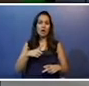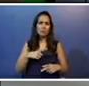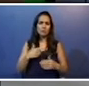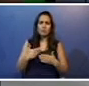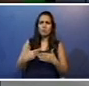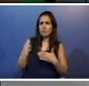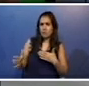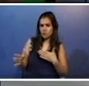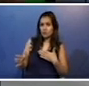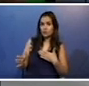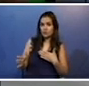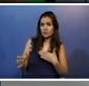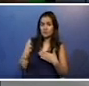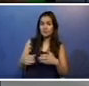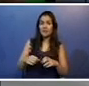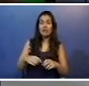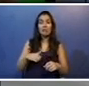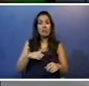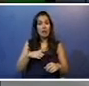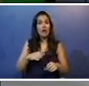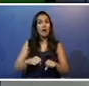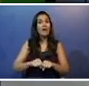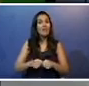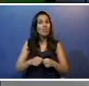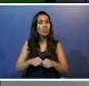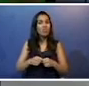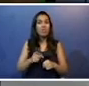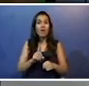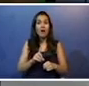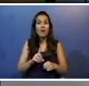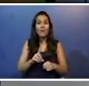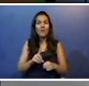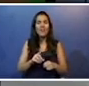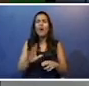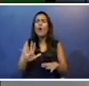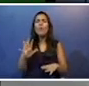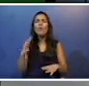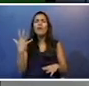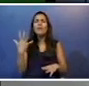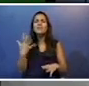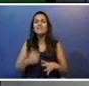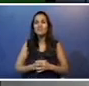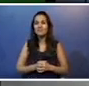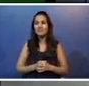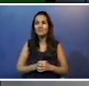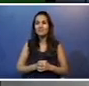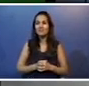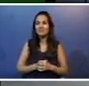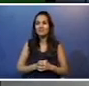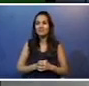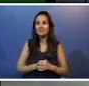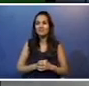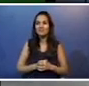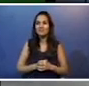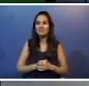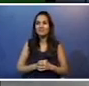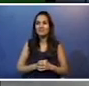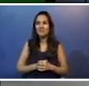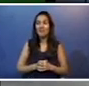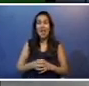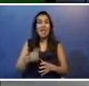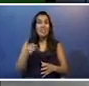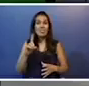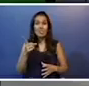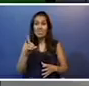algumas sementinhas não sejam digeridas. E o que acontece com essas sementinhas? Olha lá. Elas